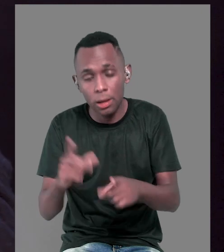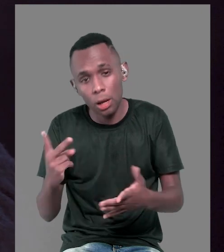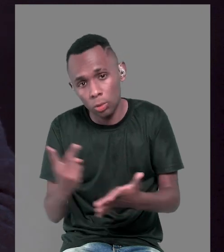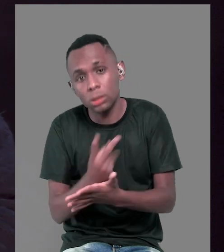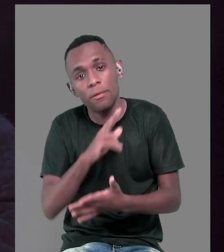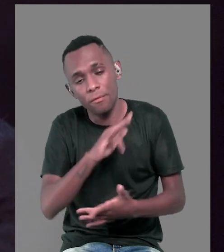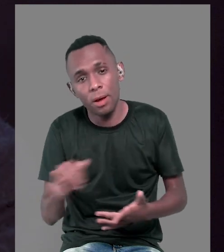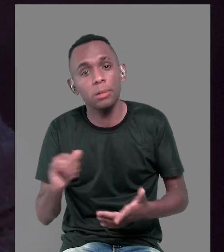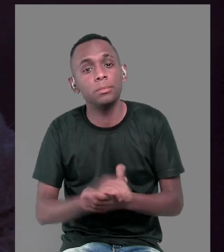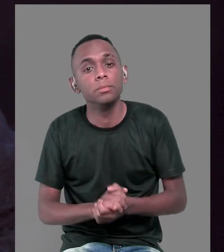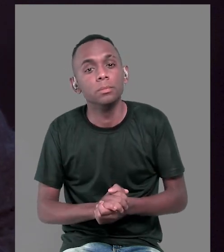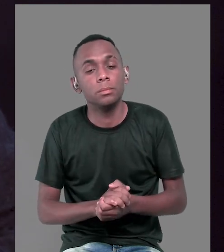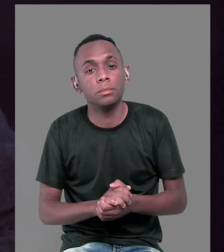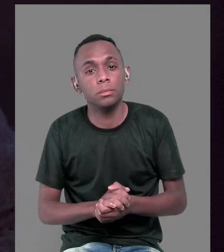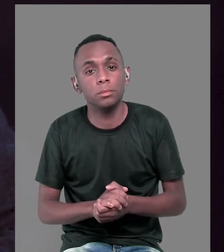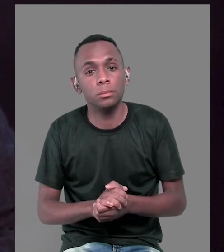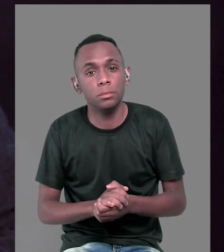O humano